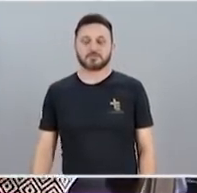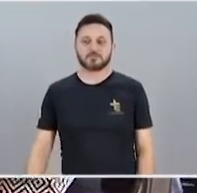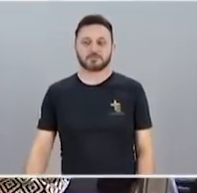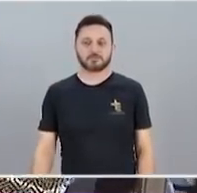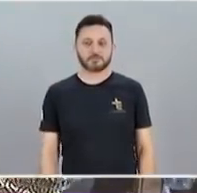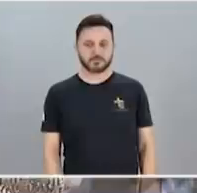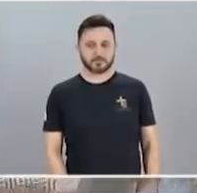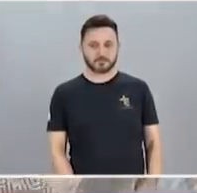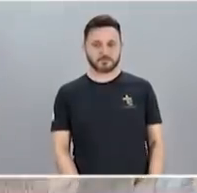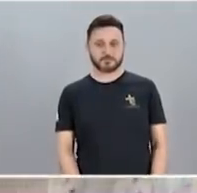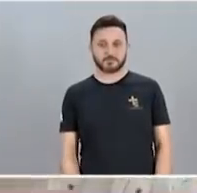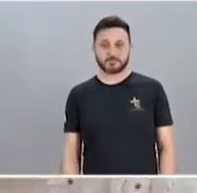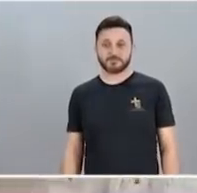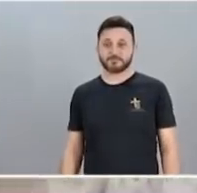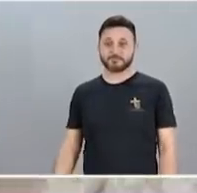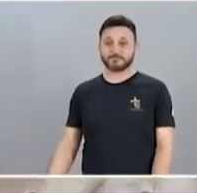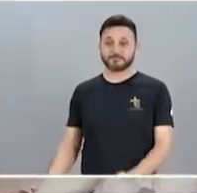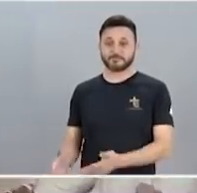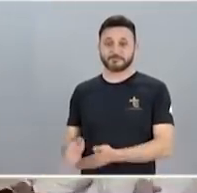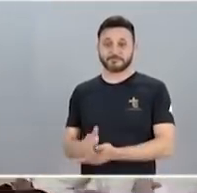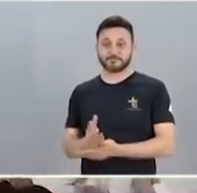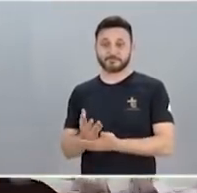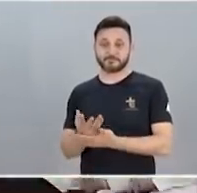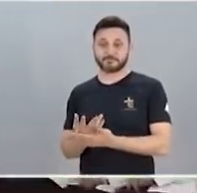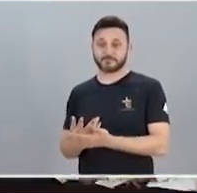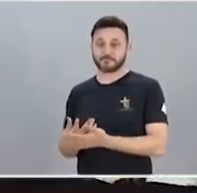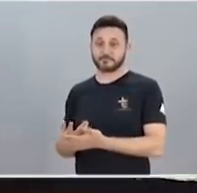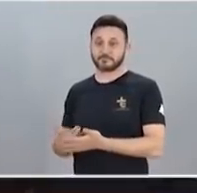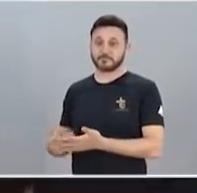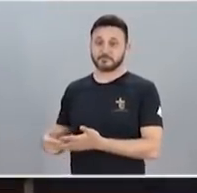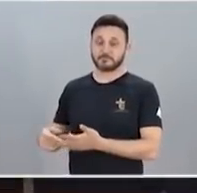céu, na